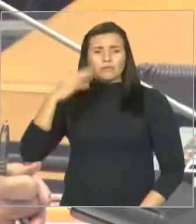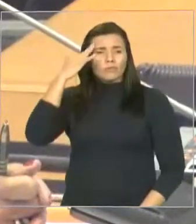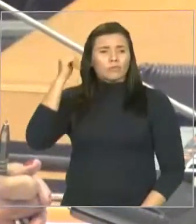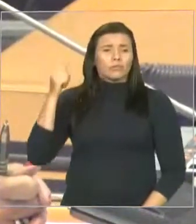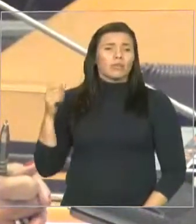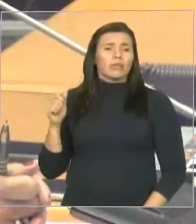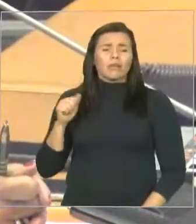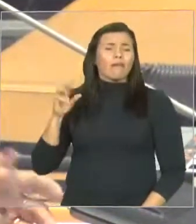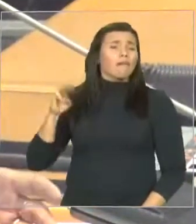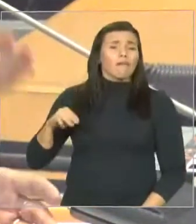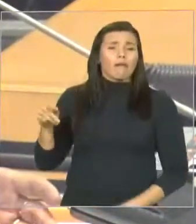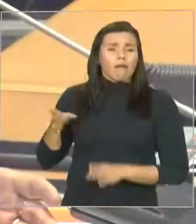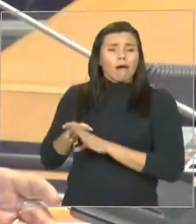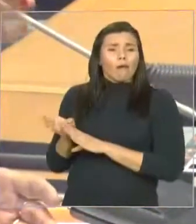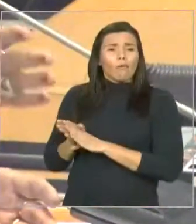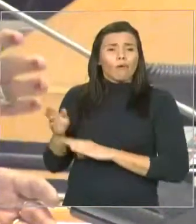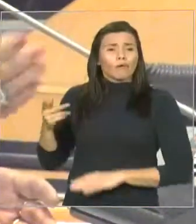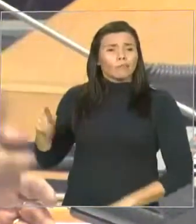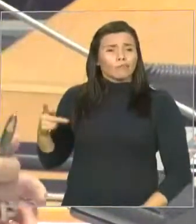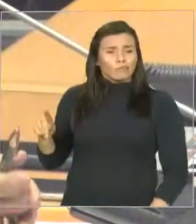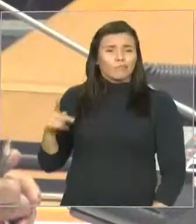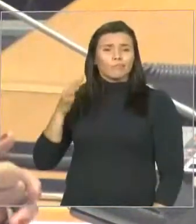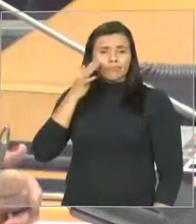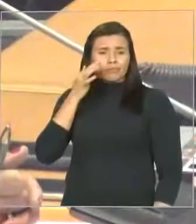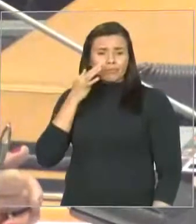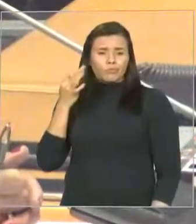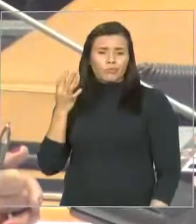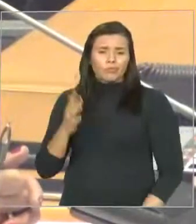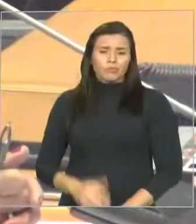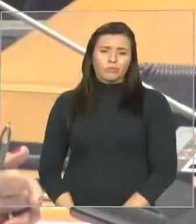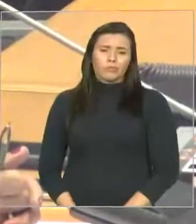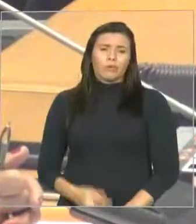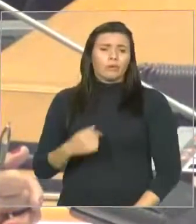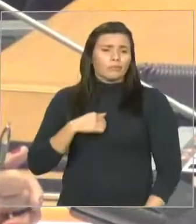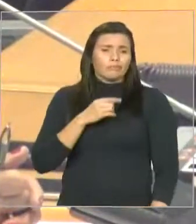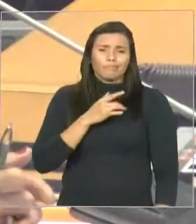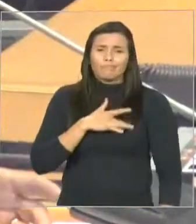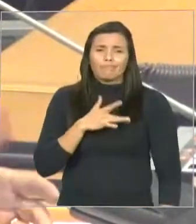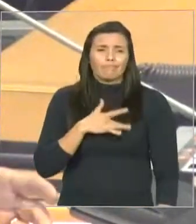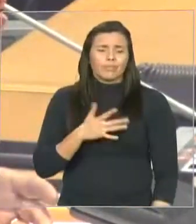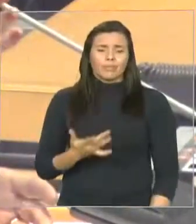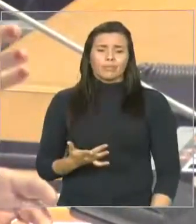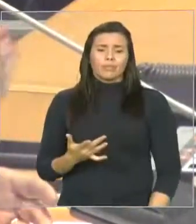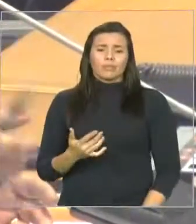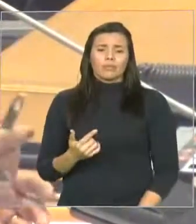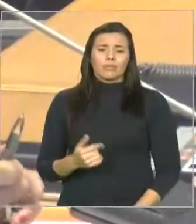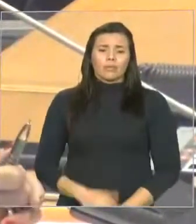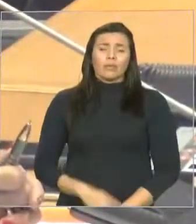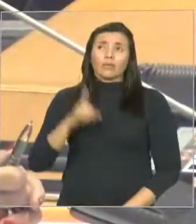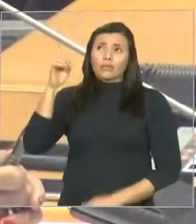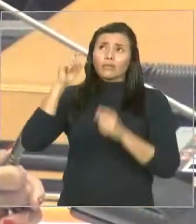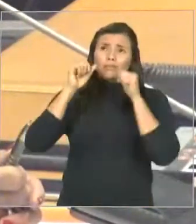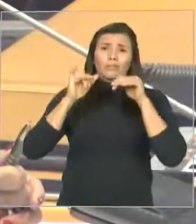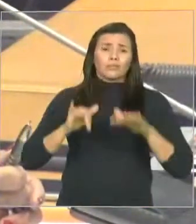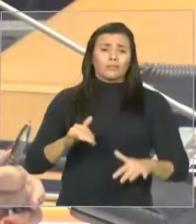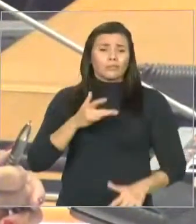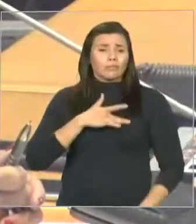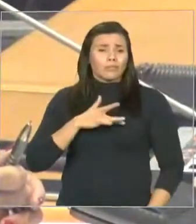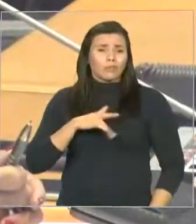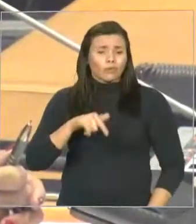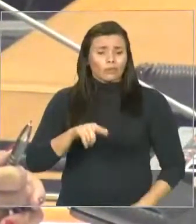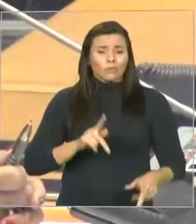maranhenses, e que coloque na cabeça desta pessoa que orienta o